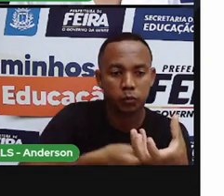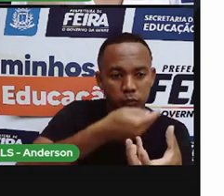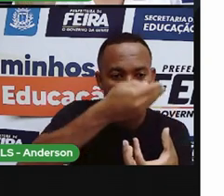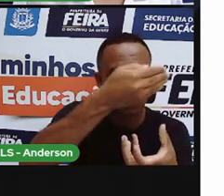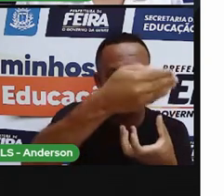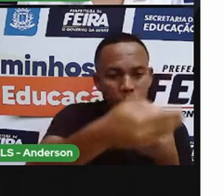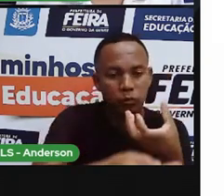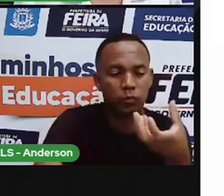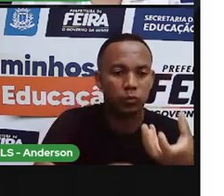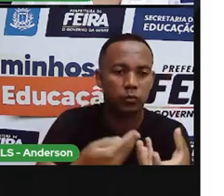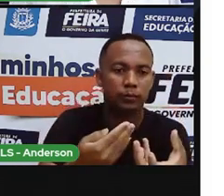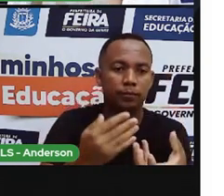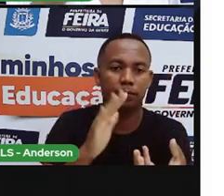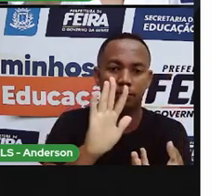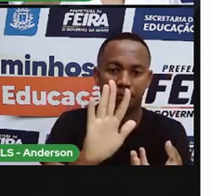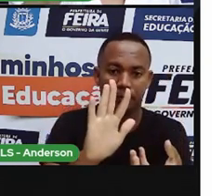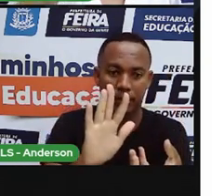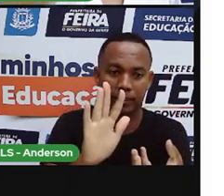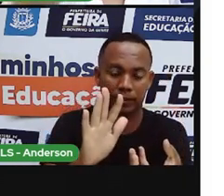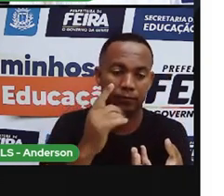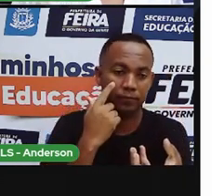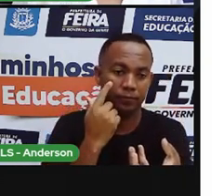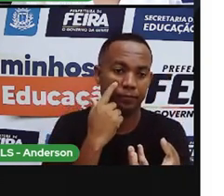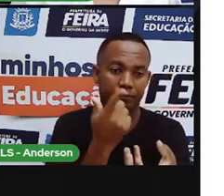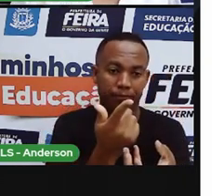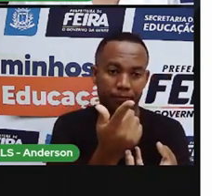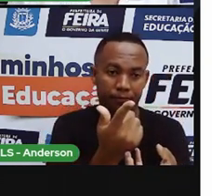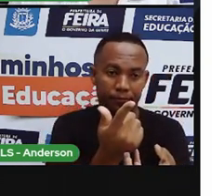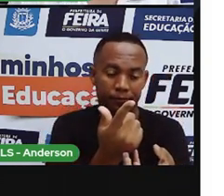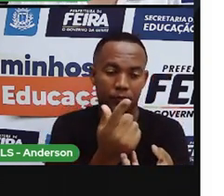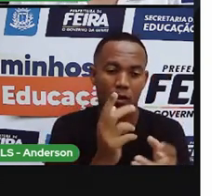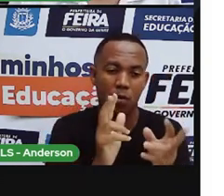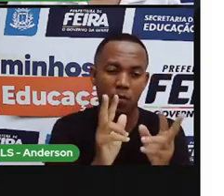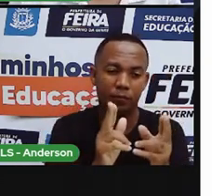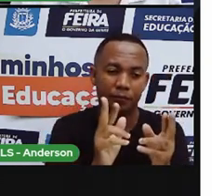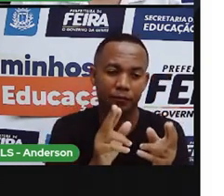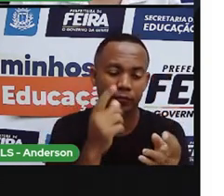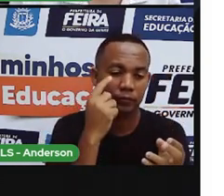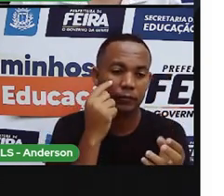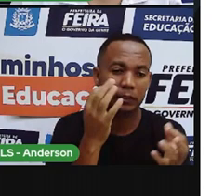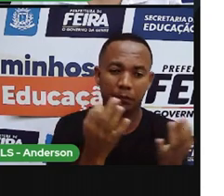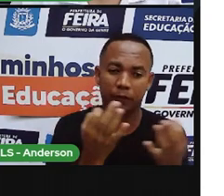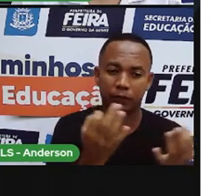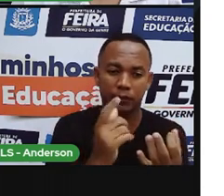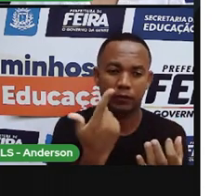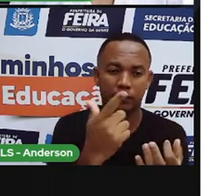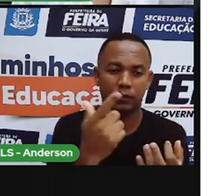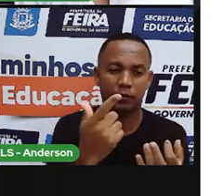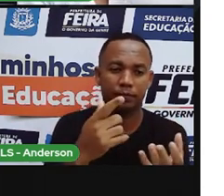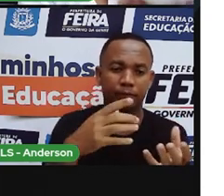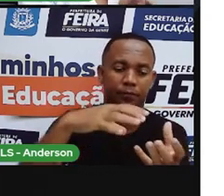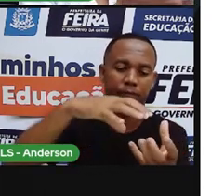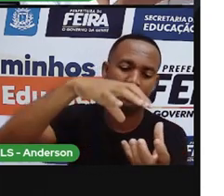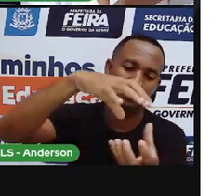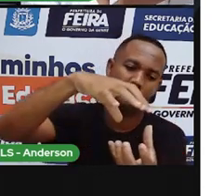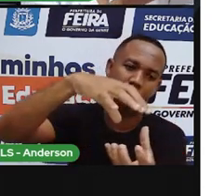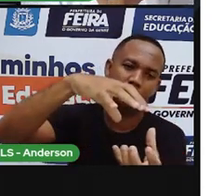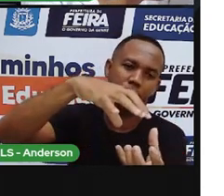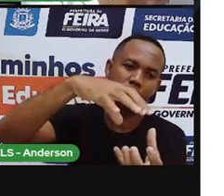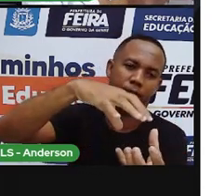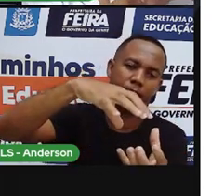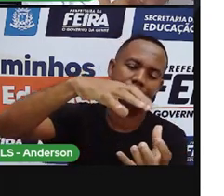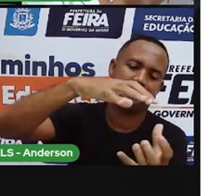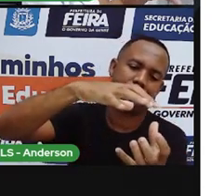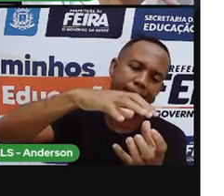Arredondado. Mas não se entendia ainda que era o quê? Quase uma esfera perfeita. Por que quase? Porque a Pró já falou com vocês que ela era o